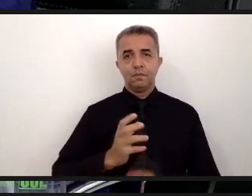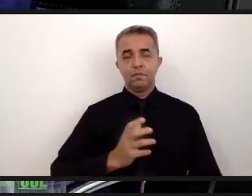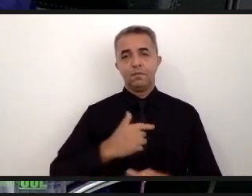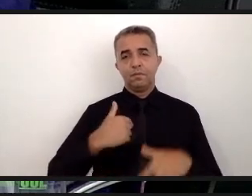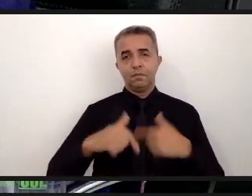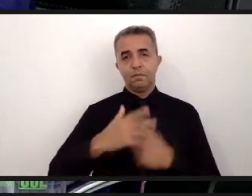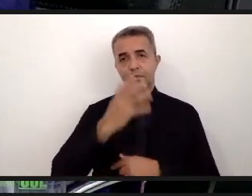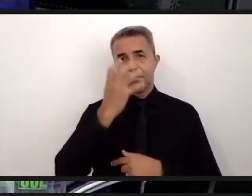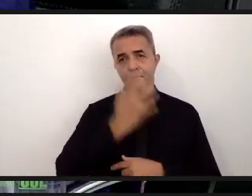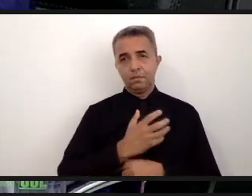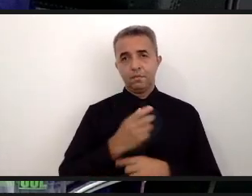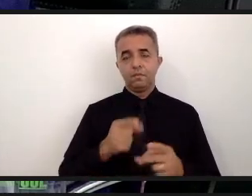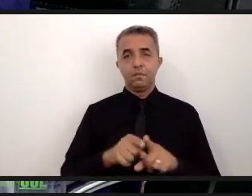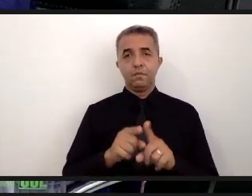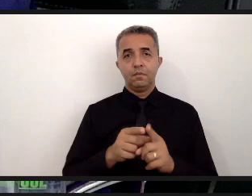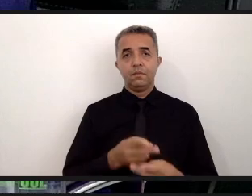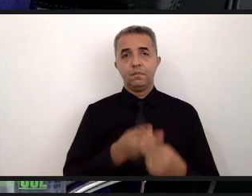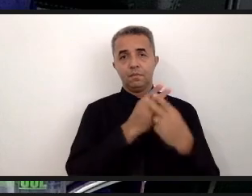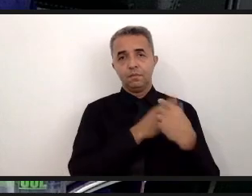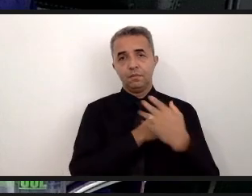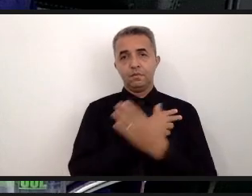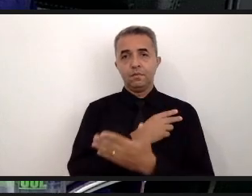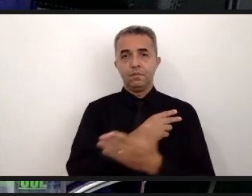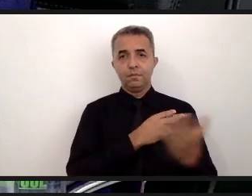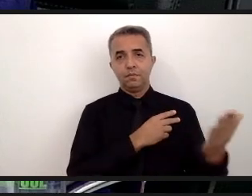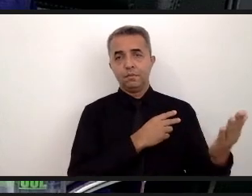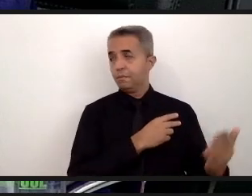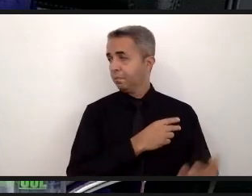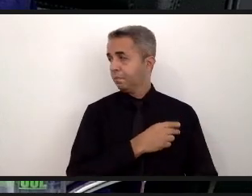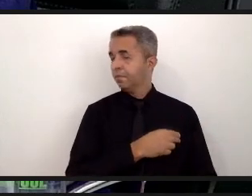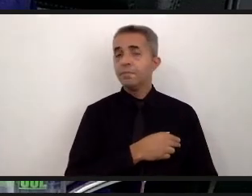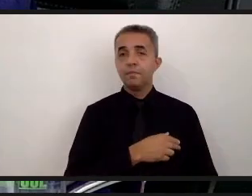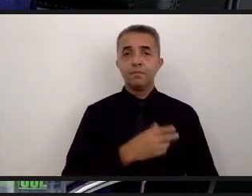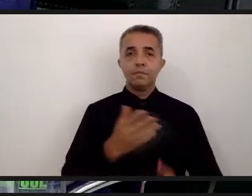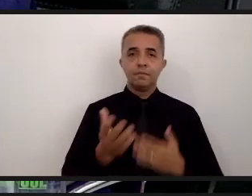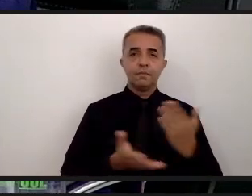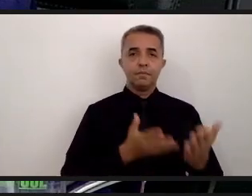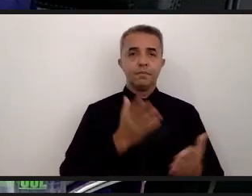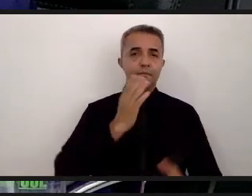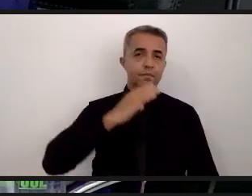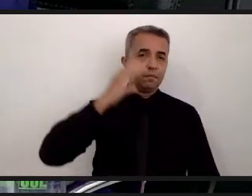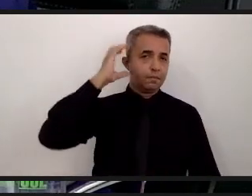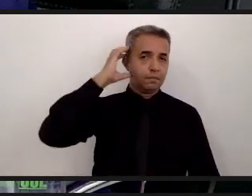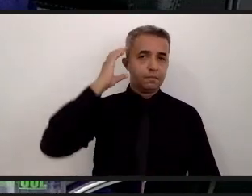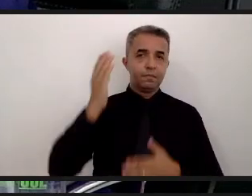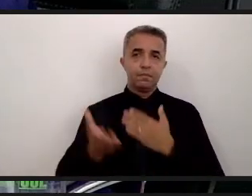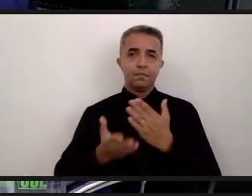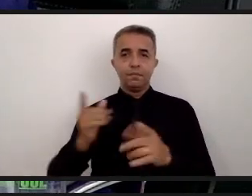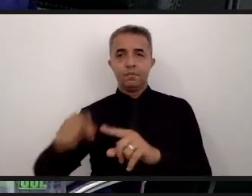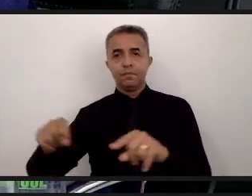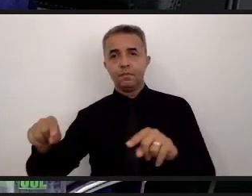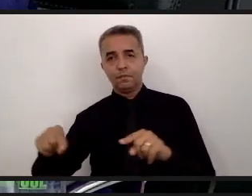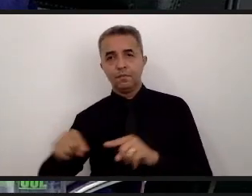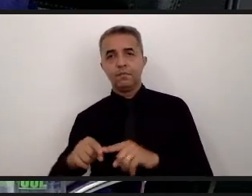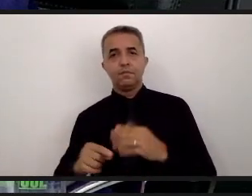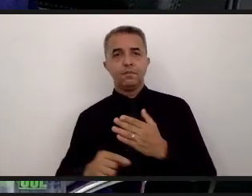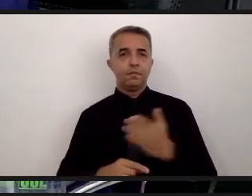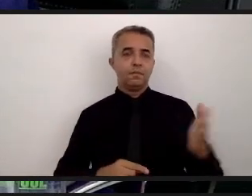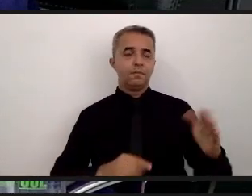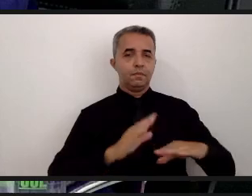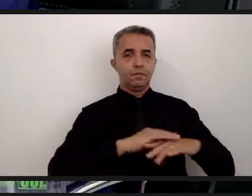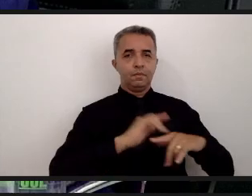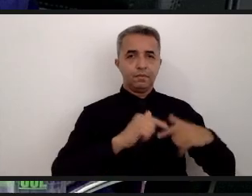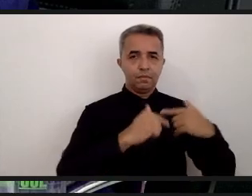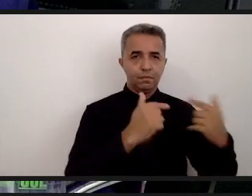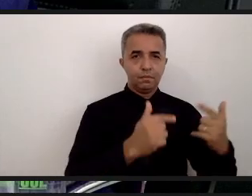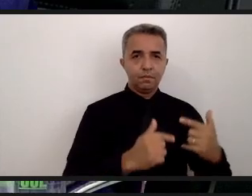a maior responsabilidade acima de tudo. Cuidando de Cuiabá, cuidando do gabinete, cuidando das nossas ações, como se fosse minha